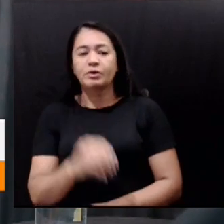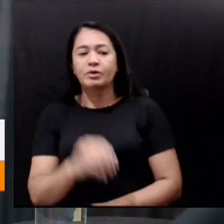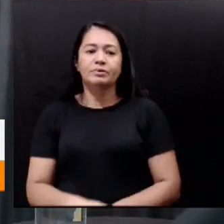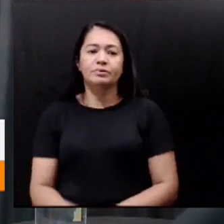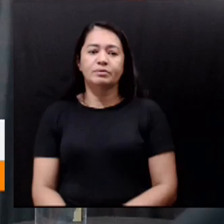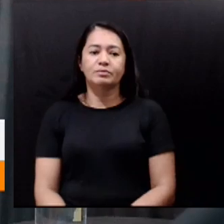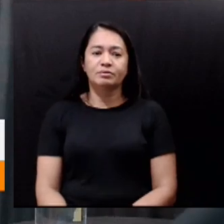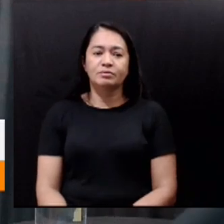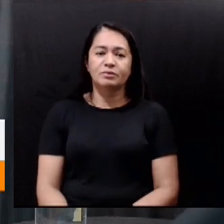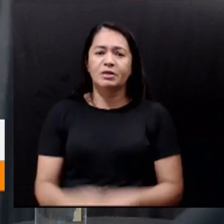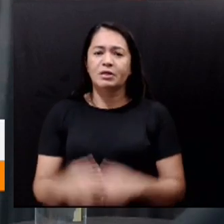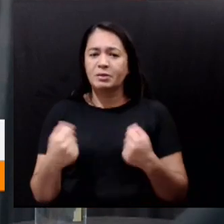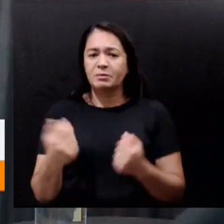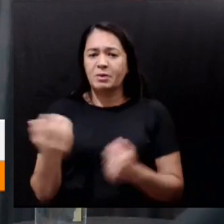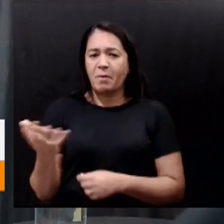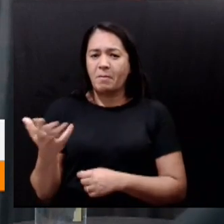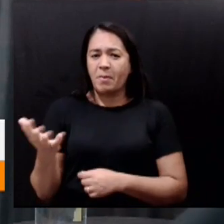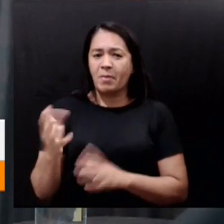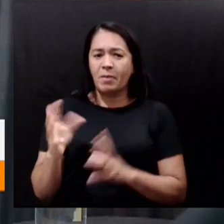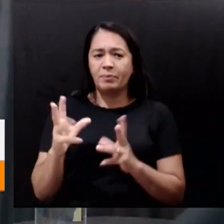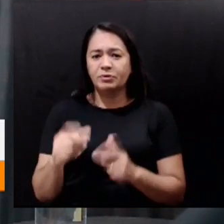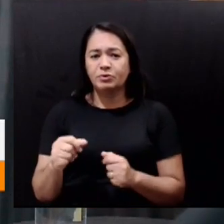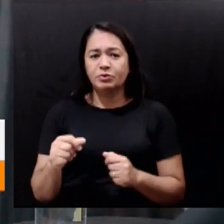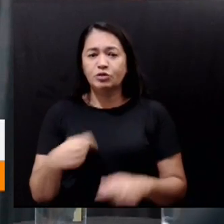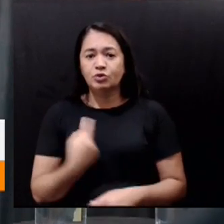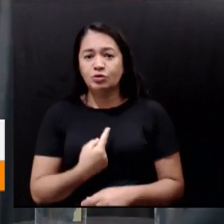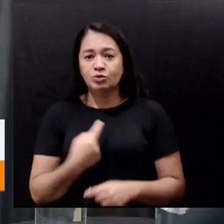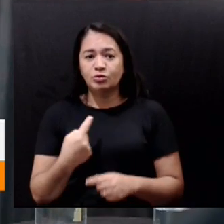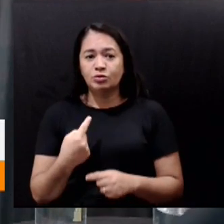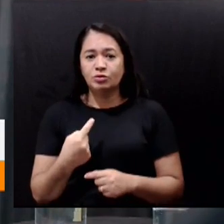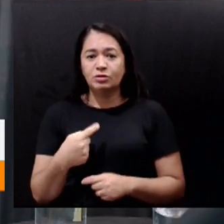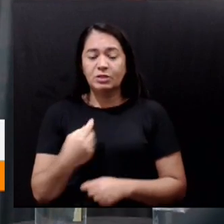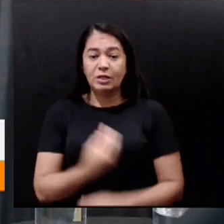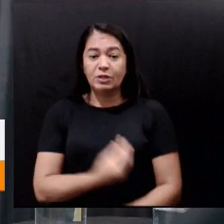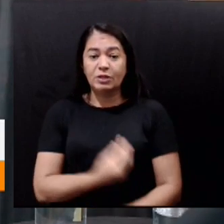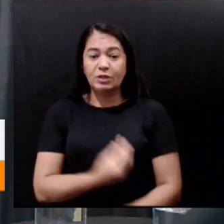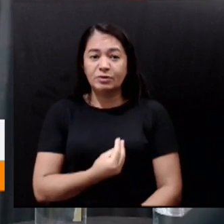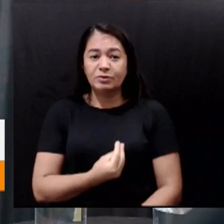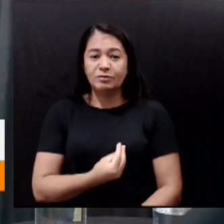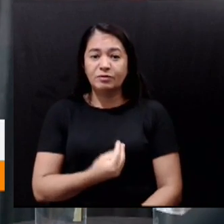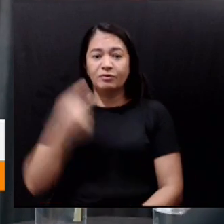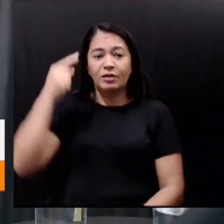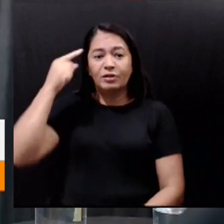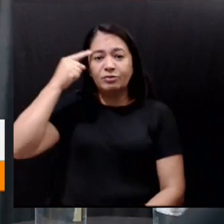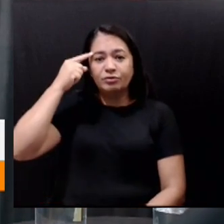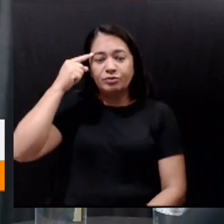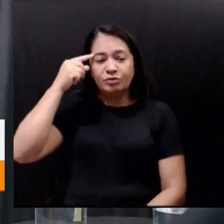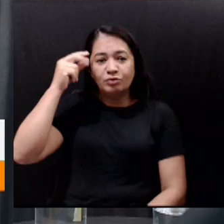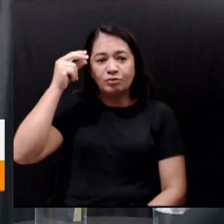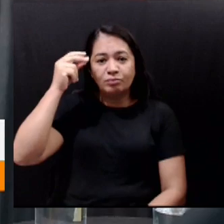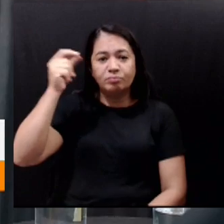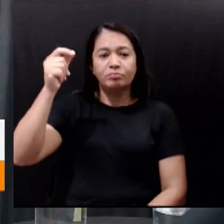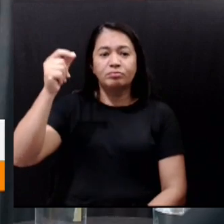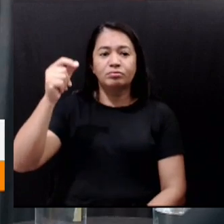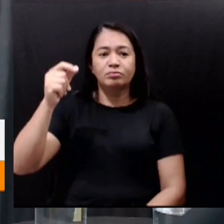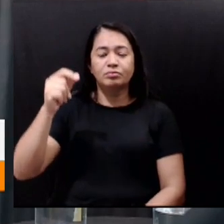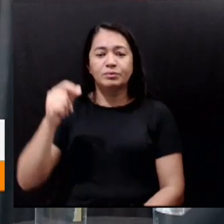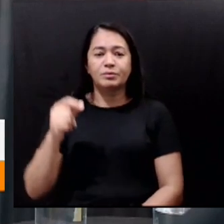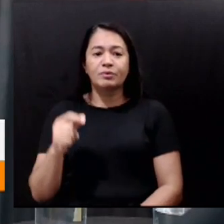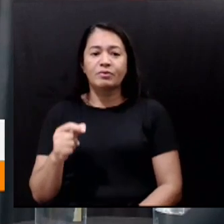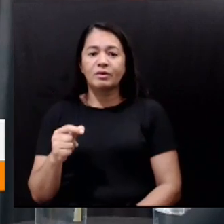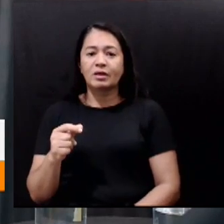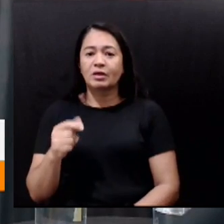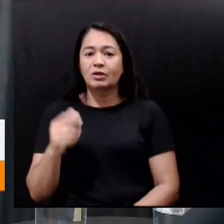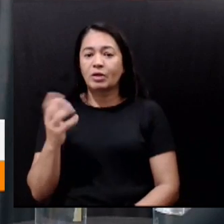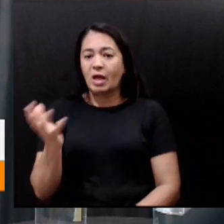de tudo, a gente está tão imerso na nossa vida, vivendo no piloto automático, né, que tudo aquilo que é mais rápido e fácil, a gente